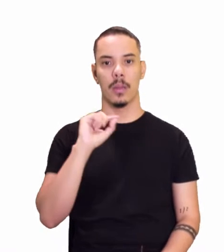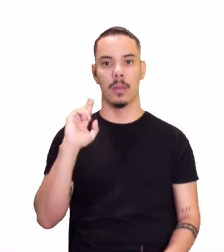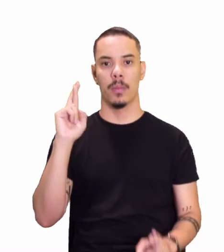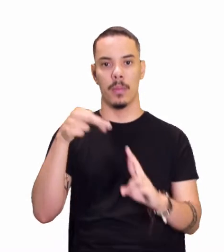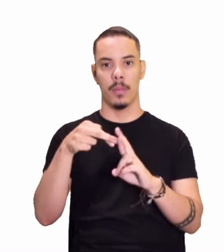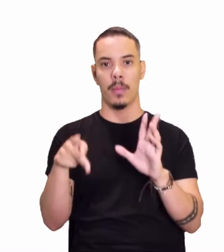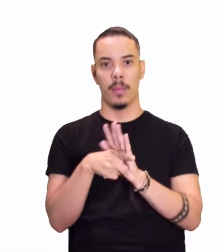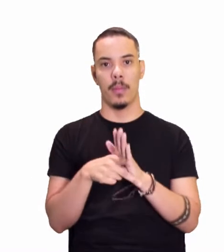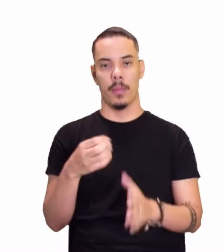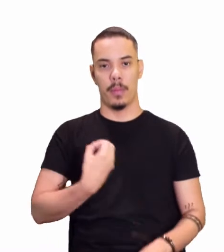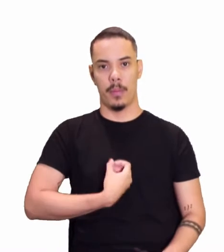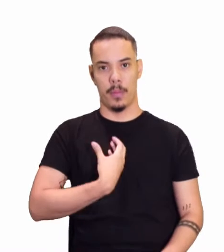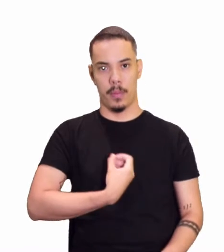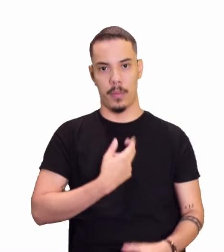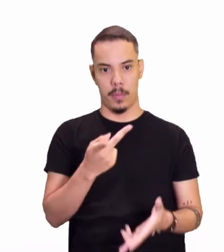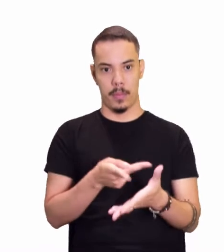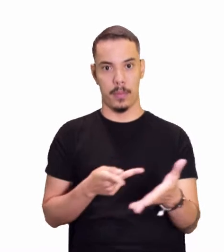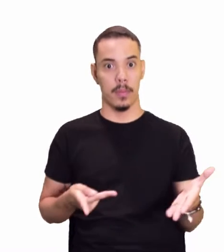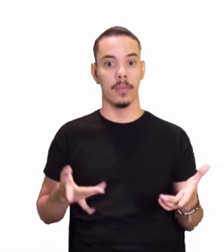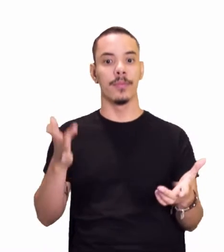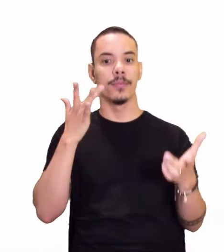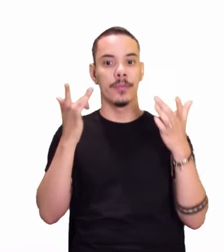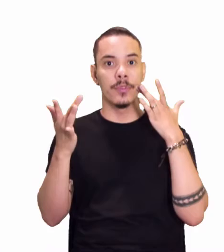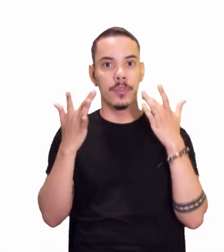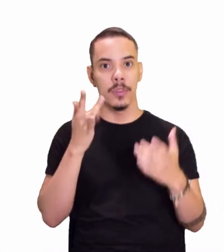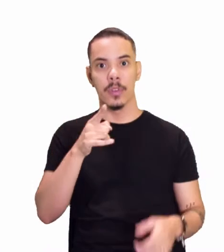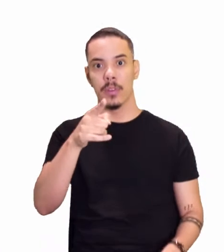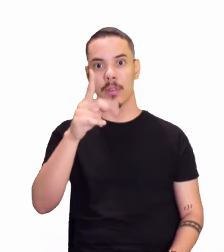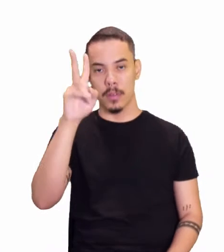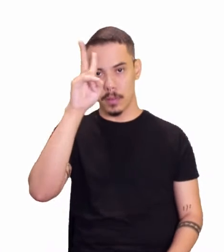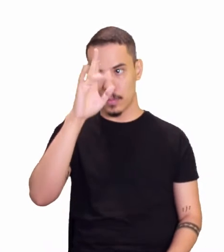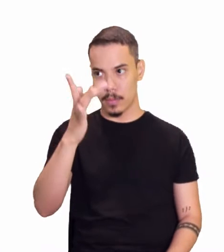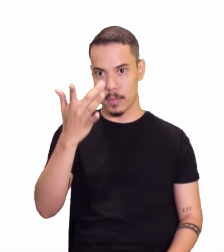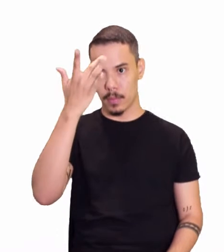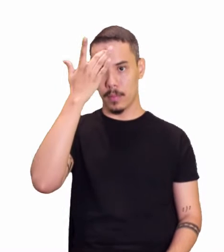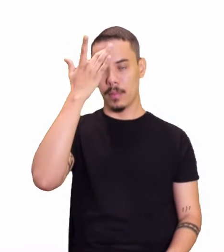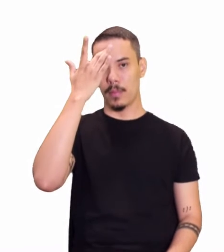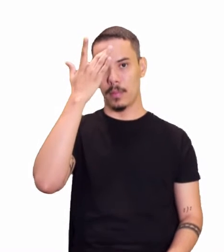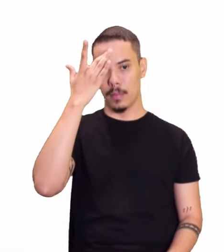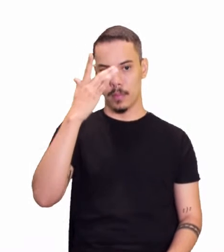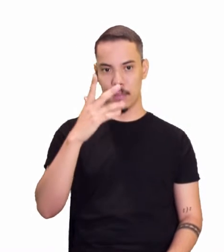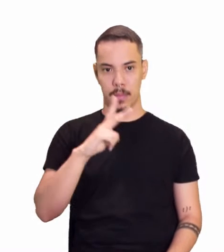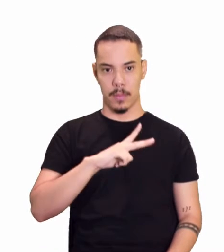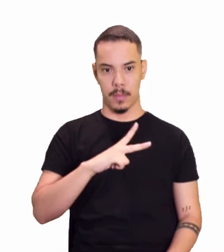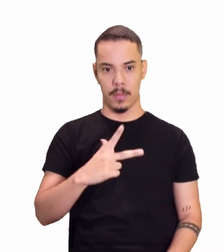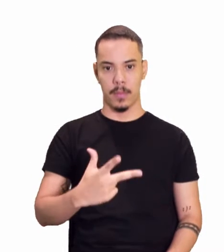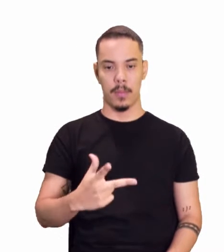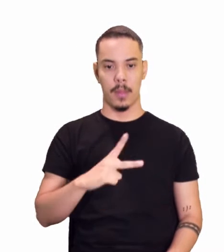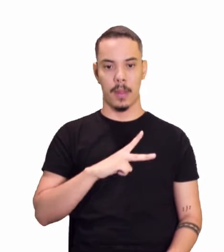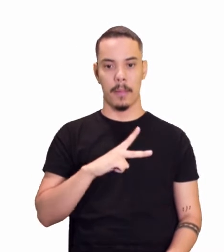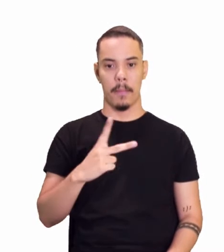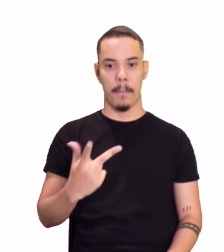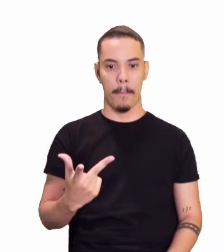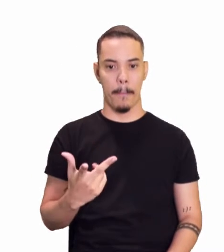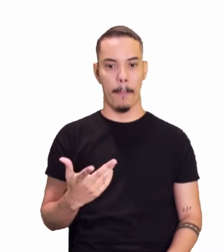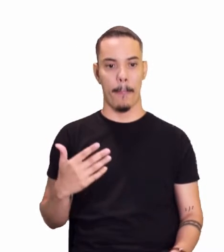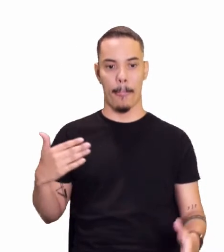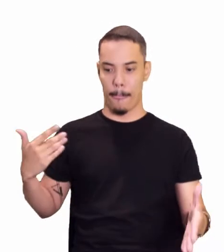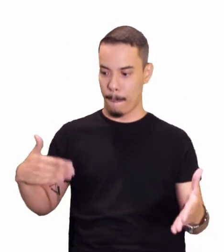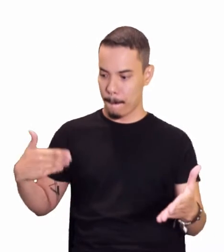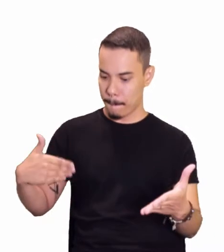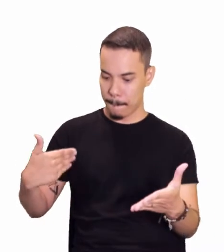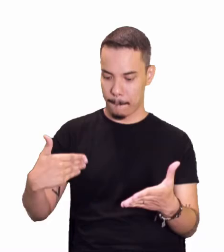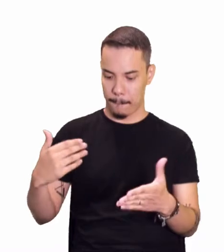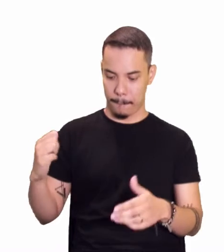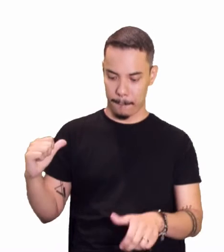respectivos poetas, né? Falou em teatro, você lembrou de quem? Estamos em Portugal, sendo um processo de